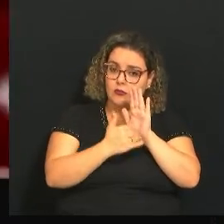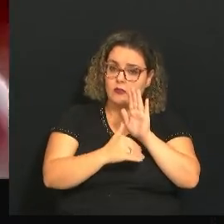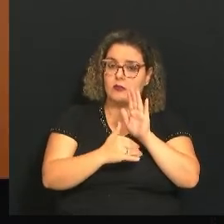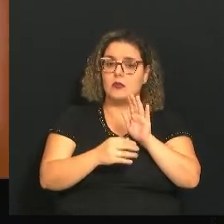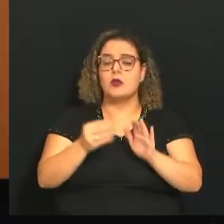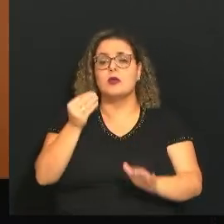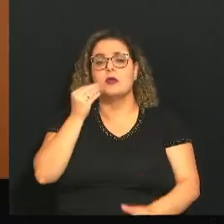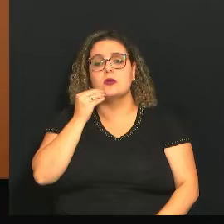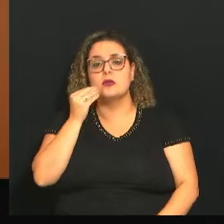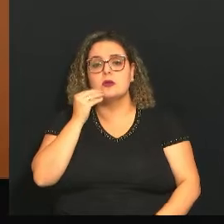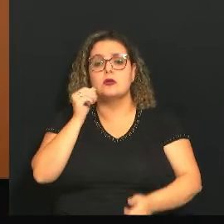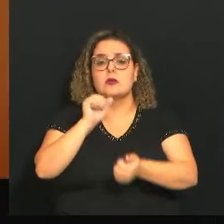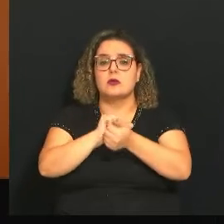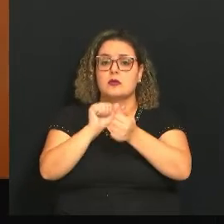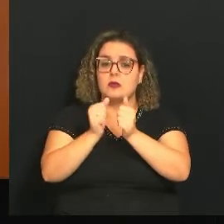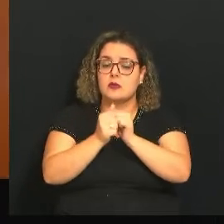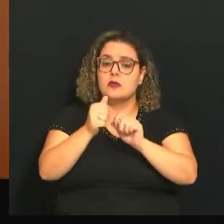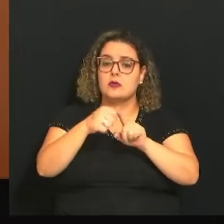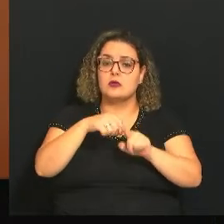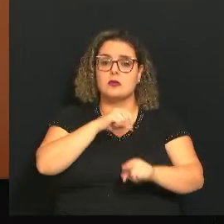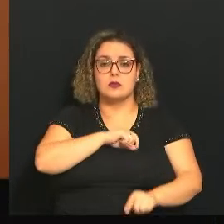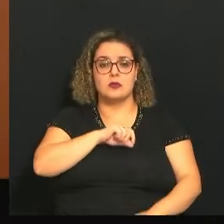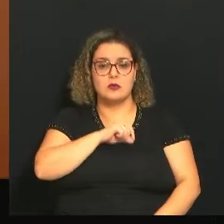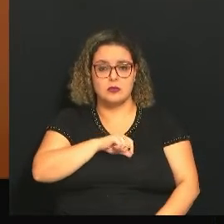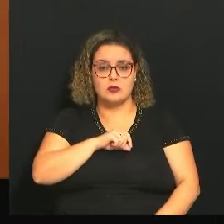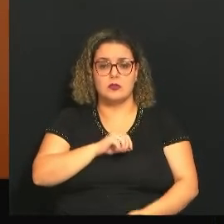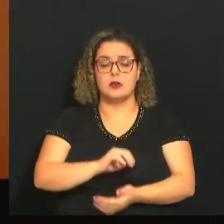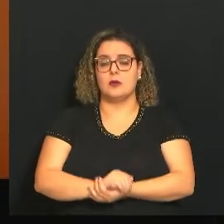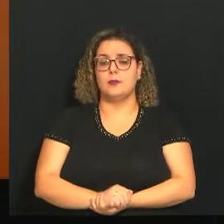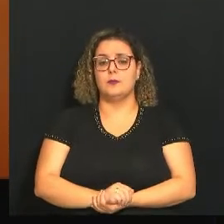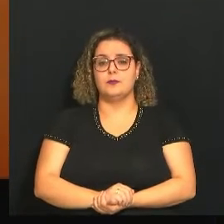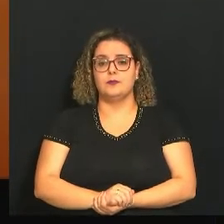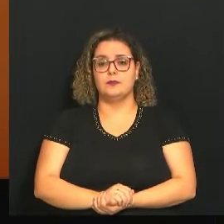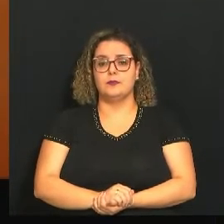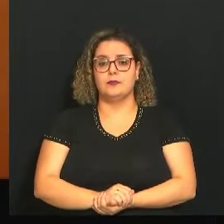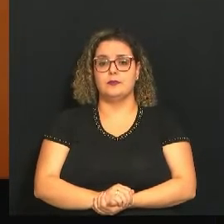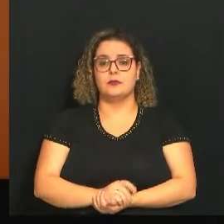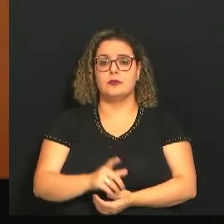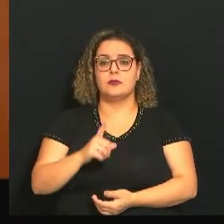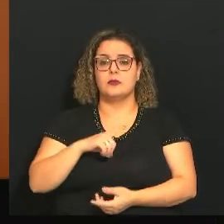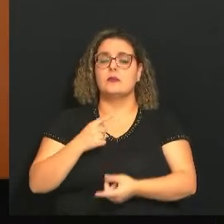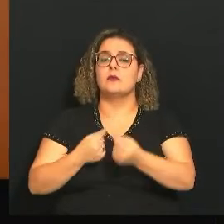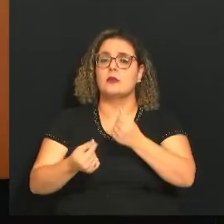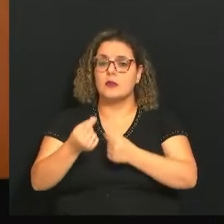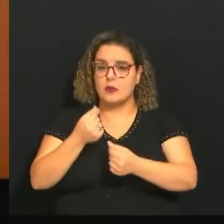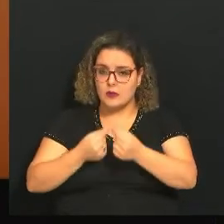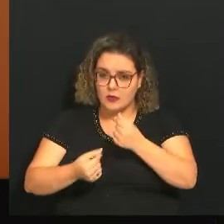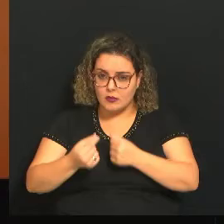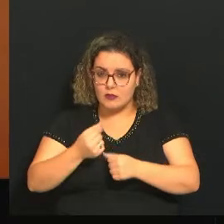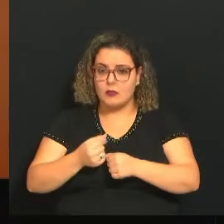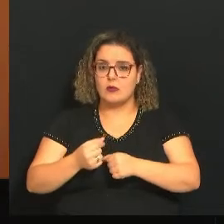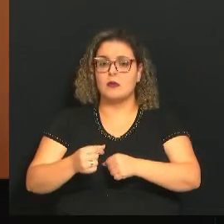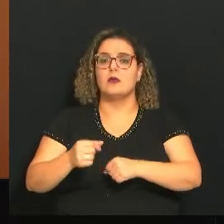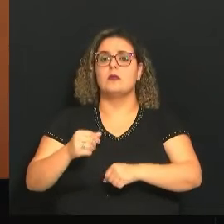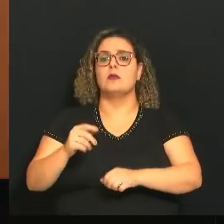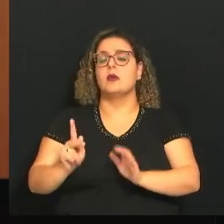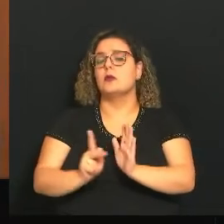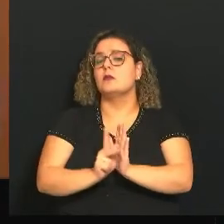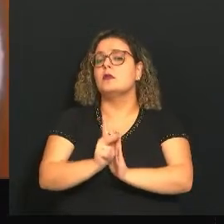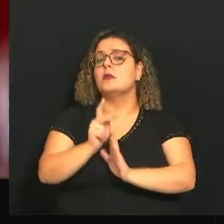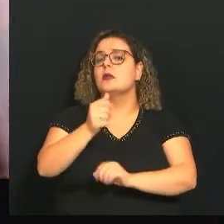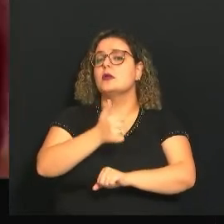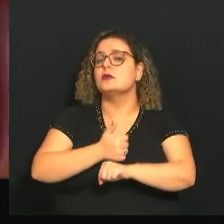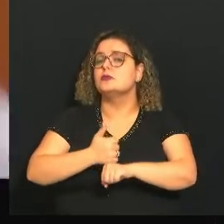tentar reajustar o salário. Além disso, tem recurso para fazer plano de carreira, carta de salário, fazer